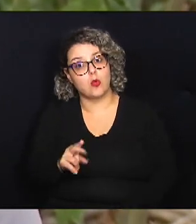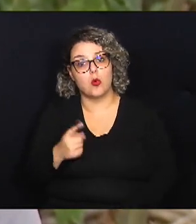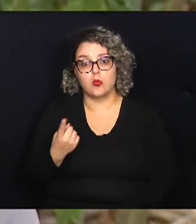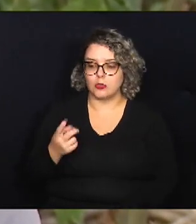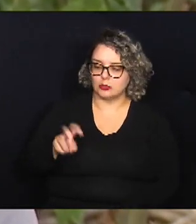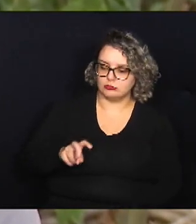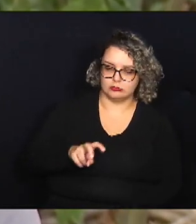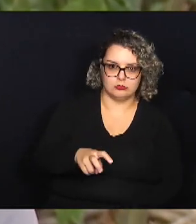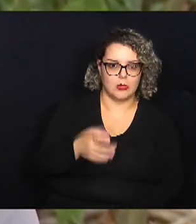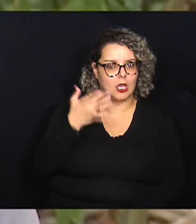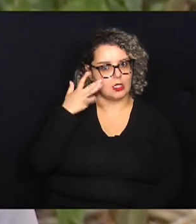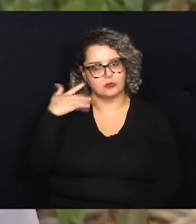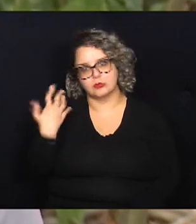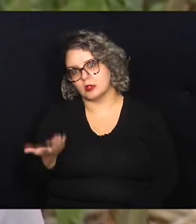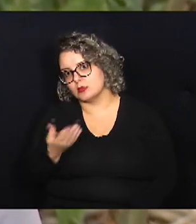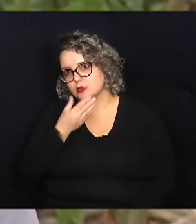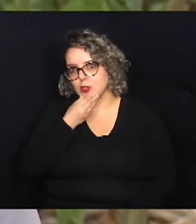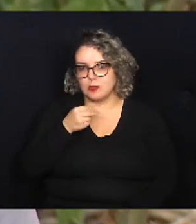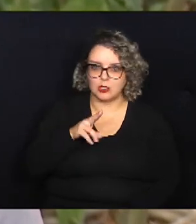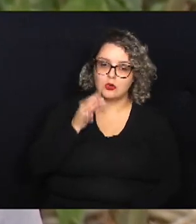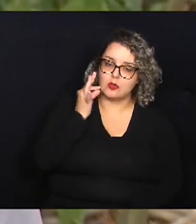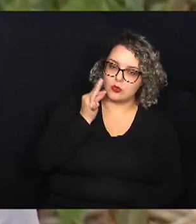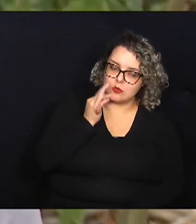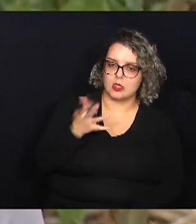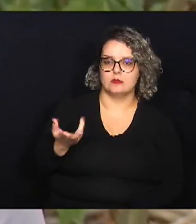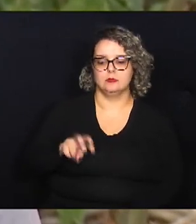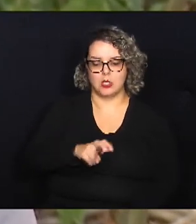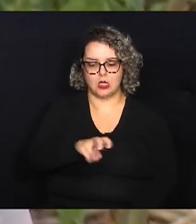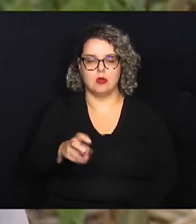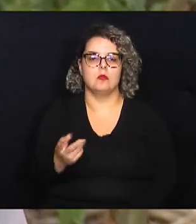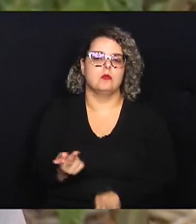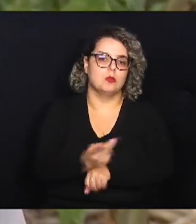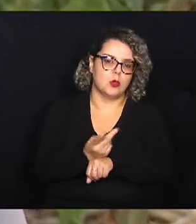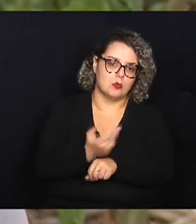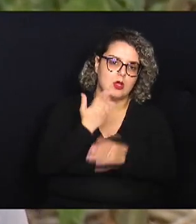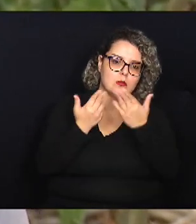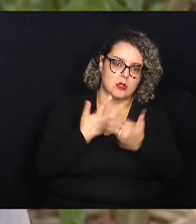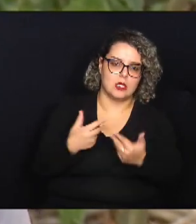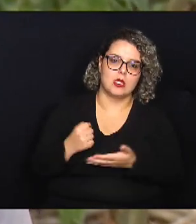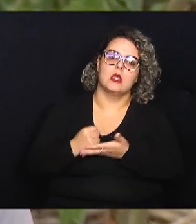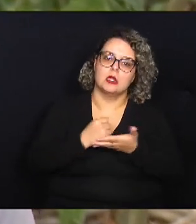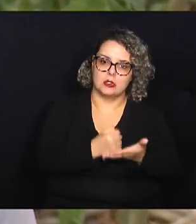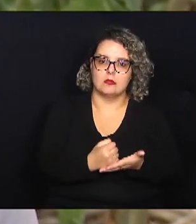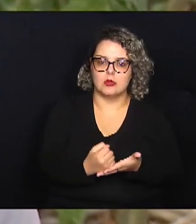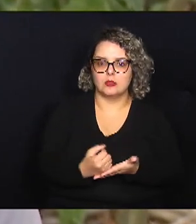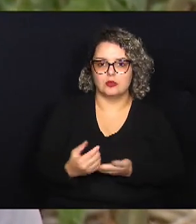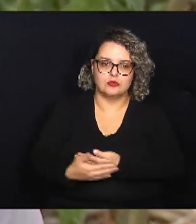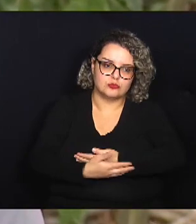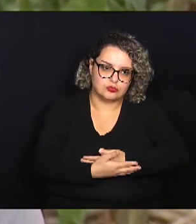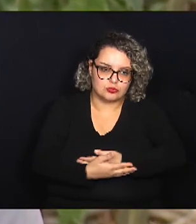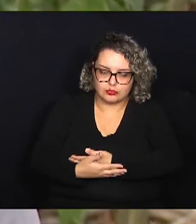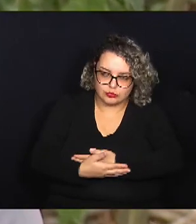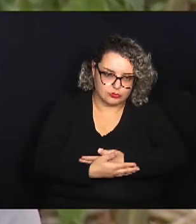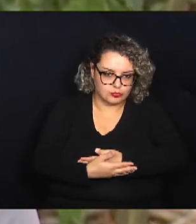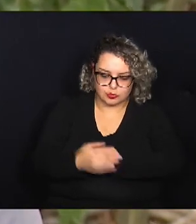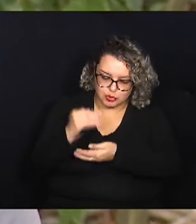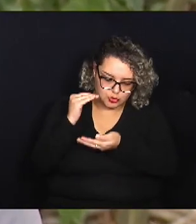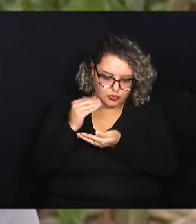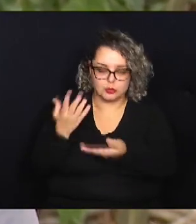aí a gente não tem como afirmar se é o macho ou a fêmea, circulando, provavelmente indo buscar alimento e levando para os filhotes. Né? Mas